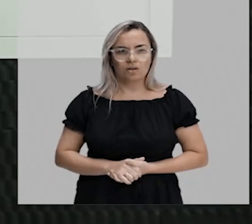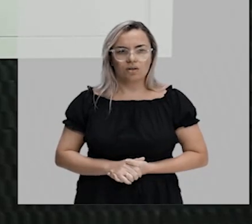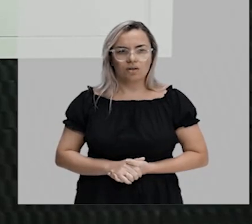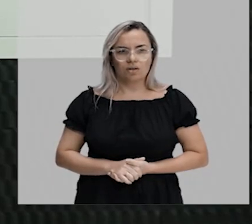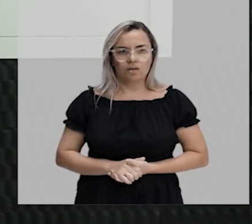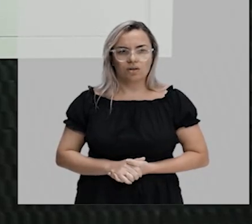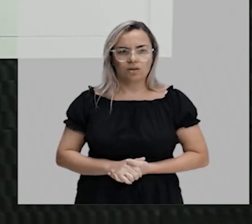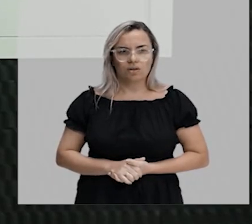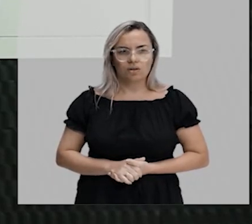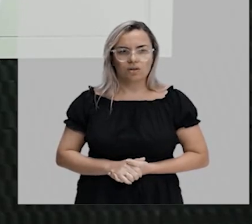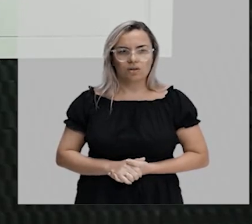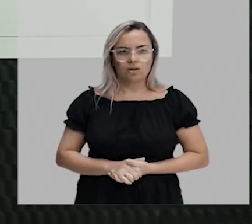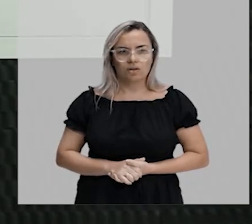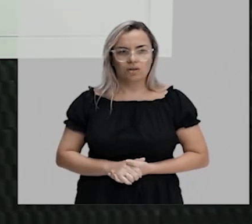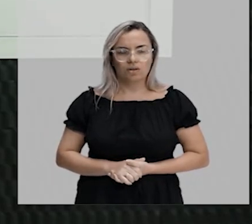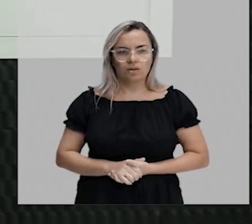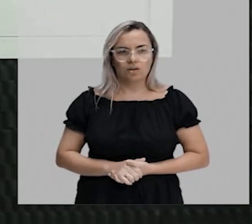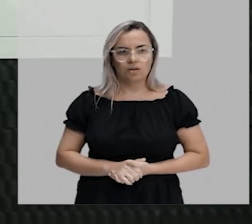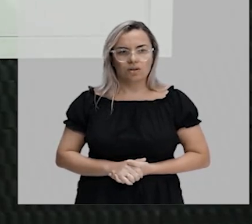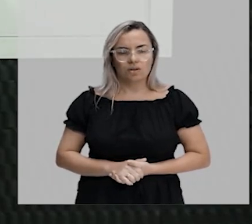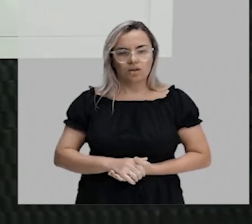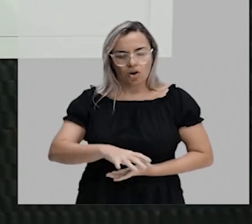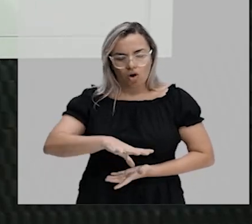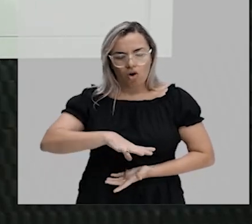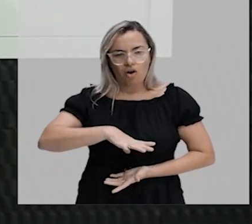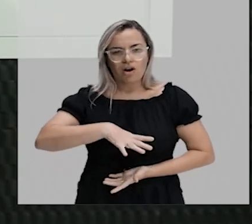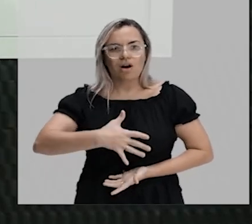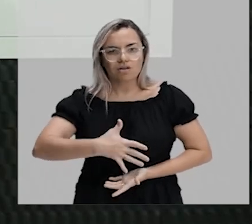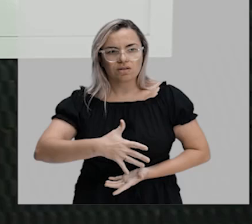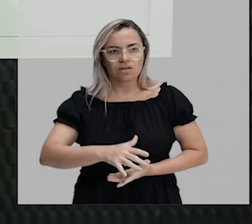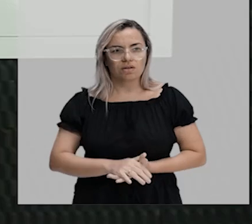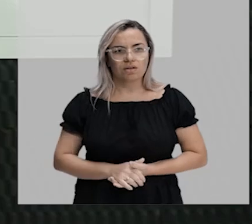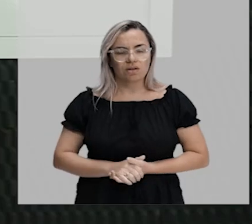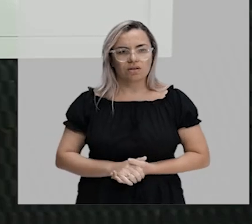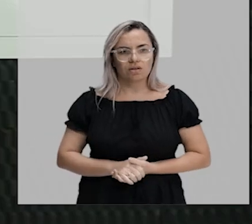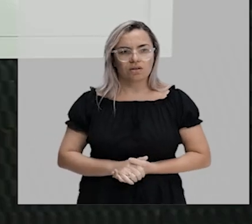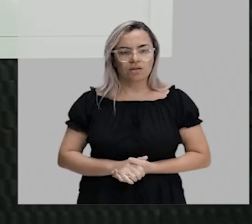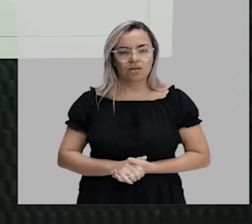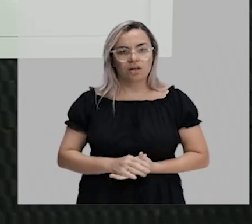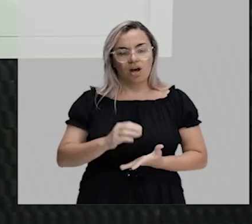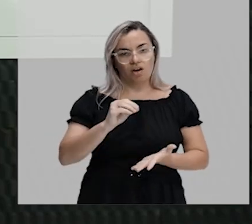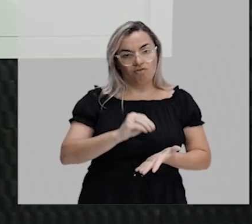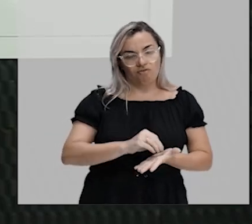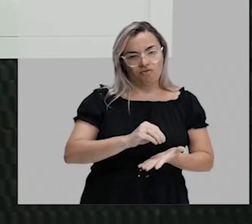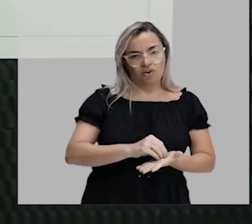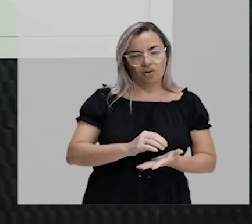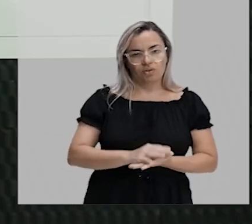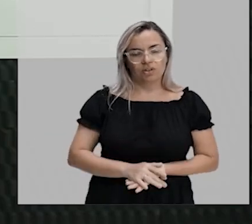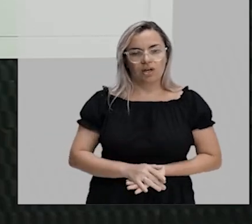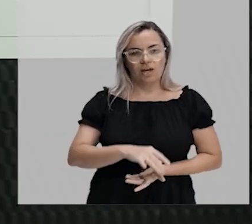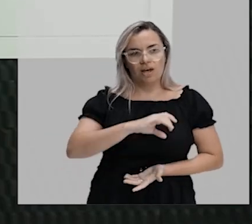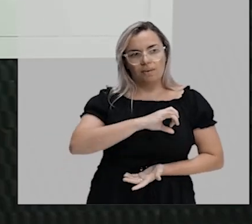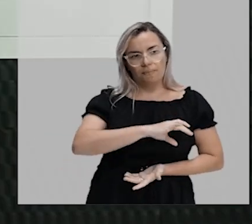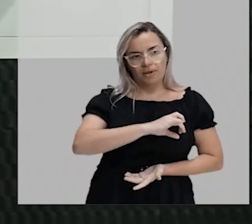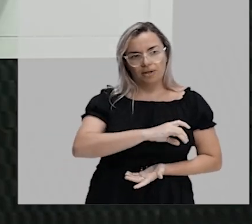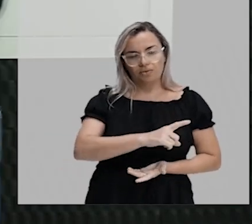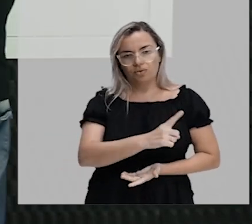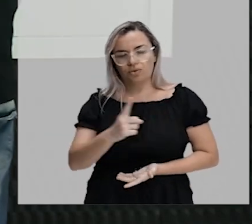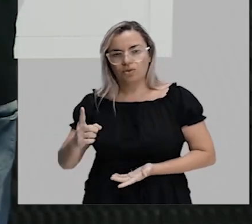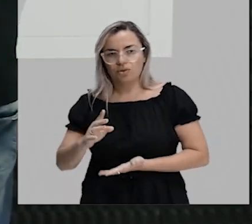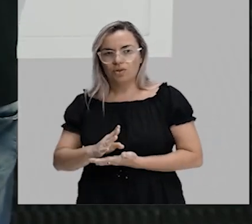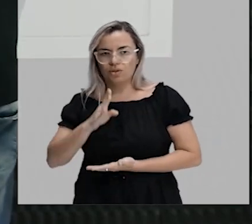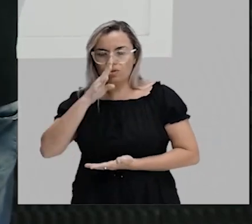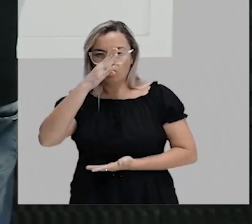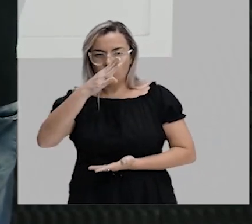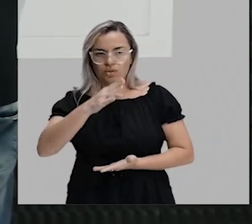fáceis de vocês entenderem, porque a falta de coragem é chamada de covardia e o excesso de